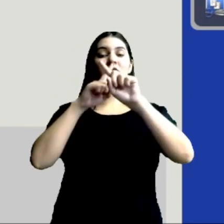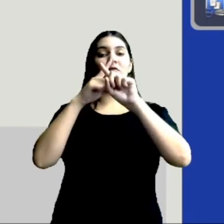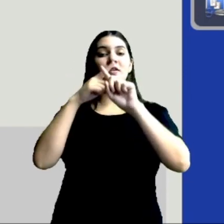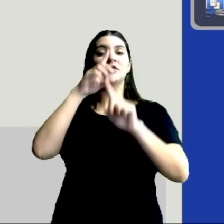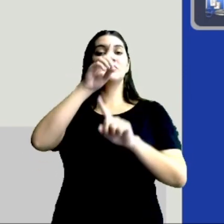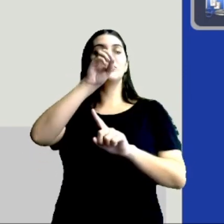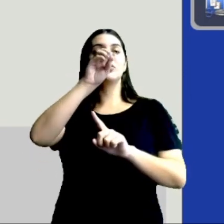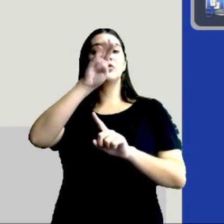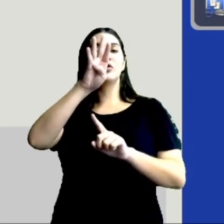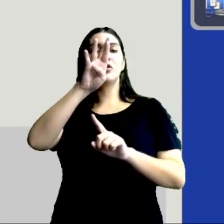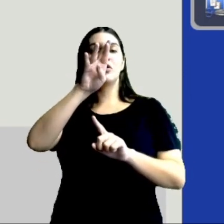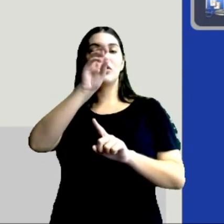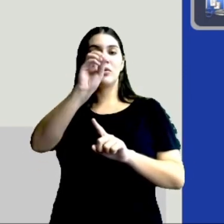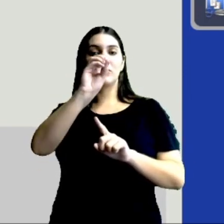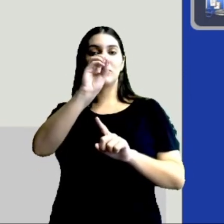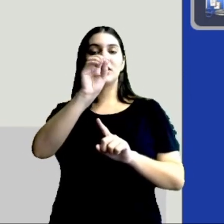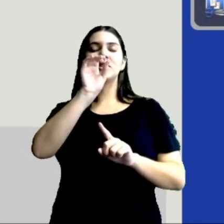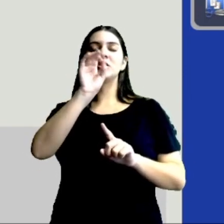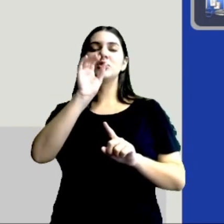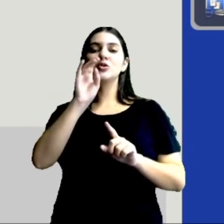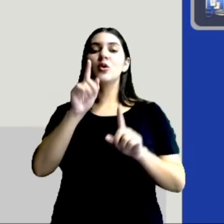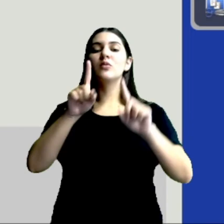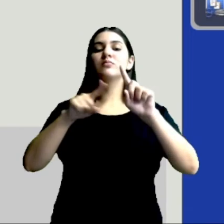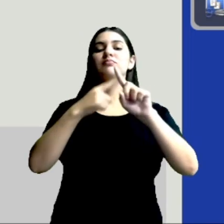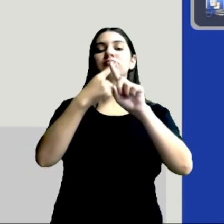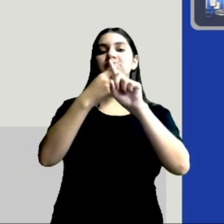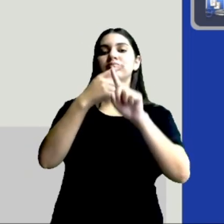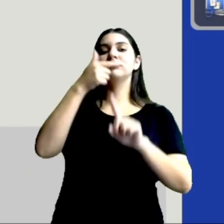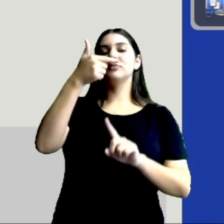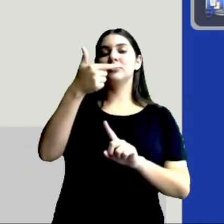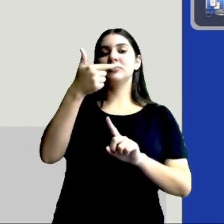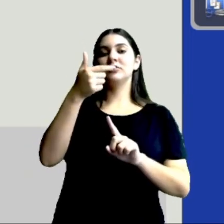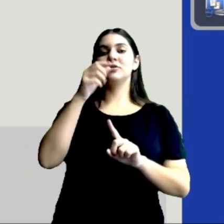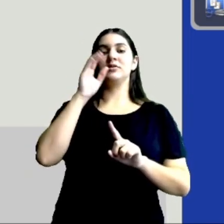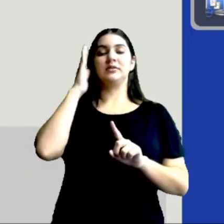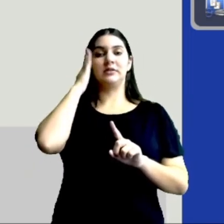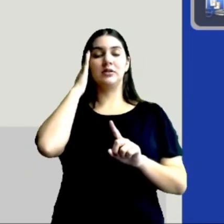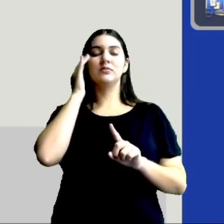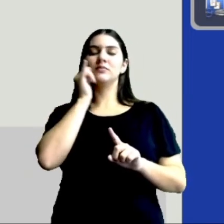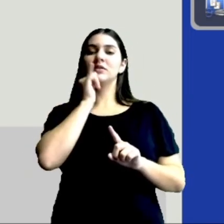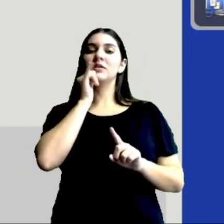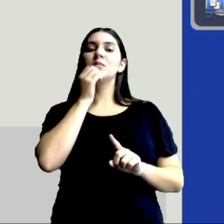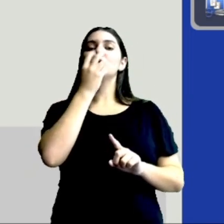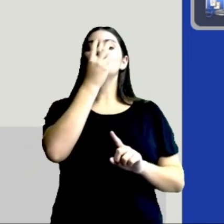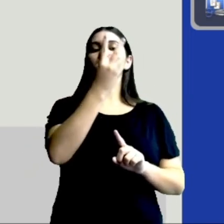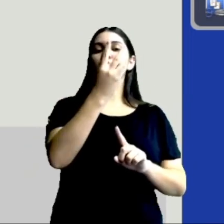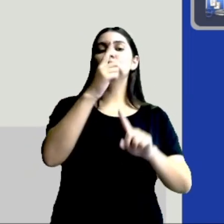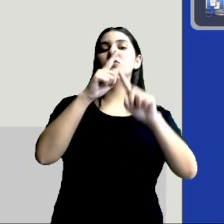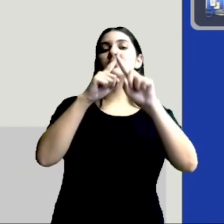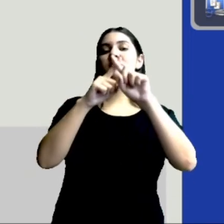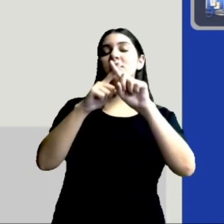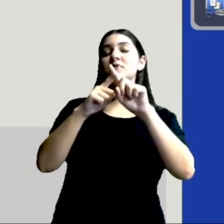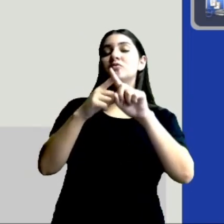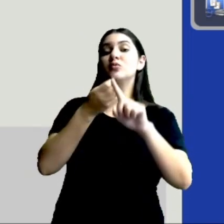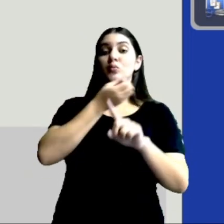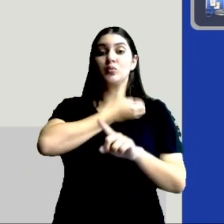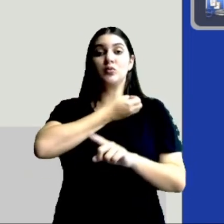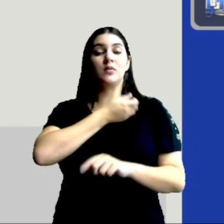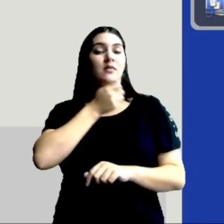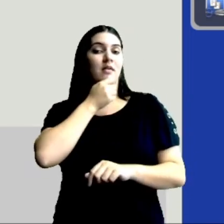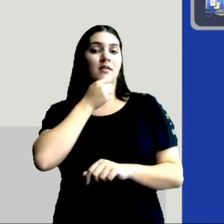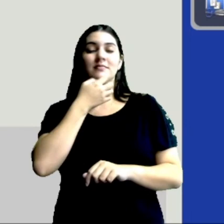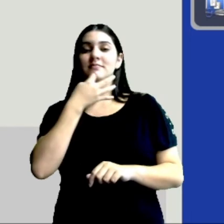Então, dobro é multiplicar por 2, é aumentar em 2 vezes. Então, 2 vezes um número que a gente não sabe quem